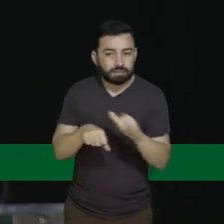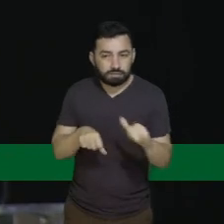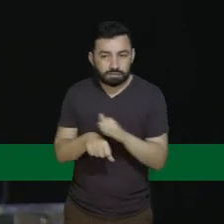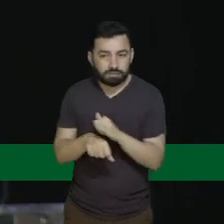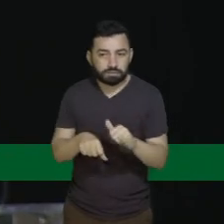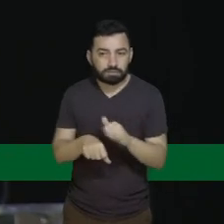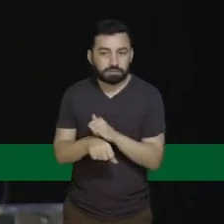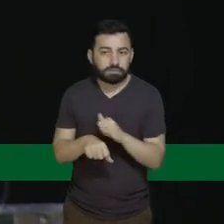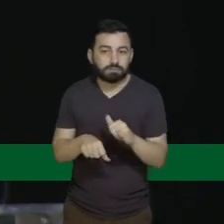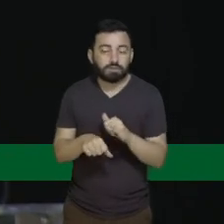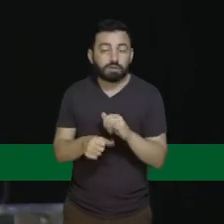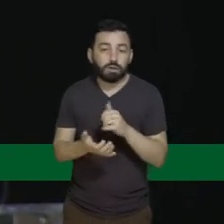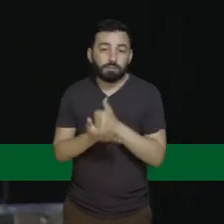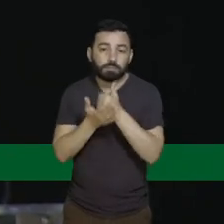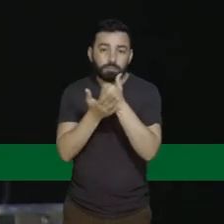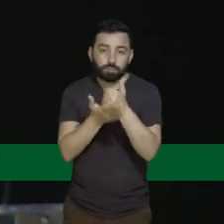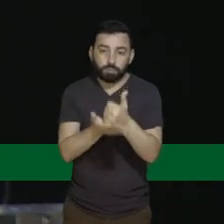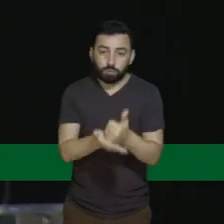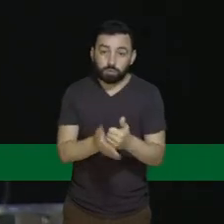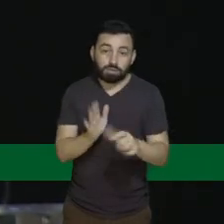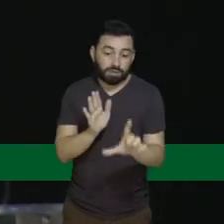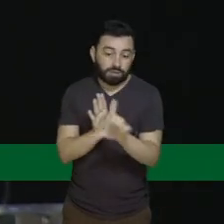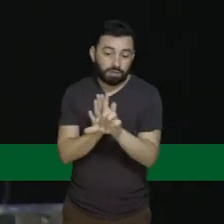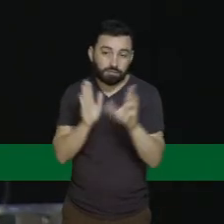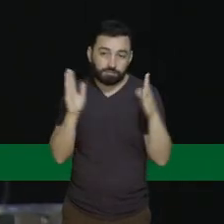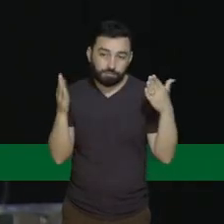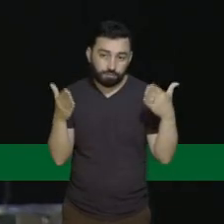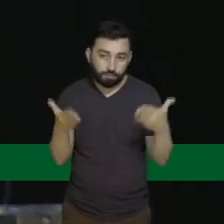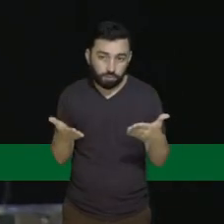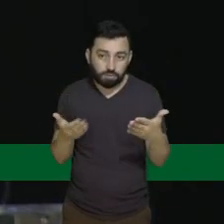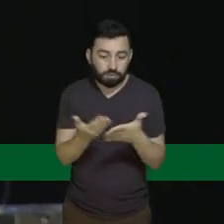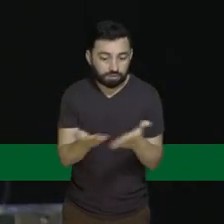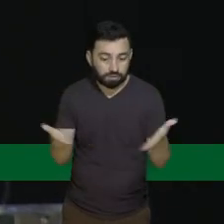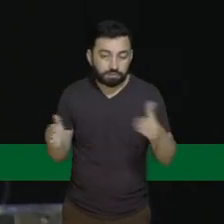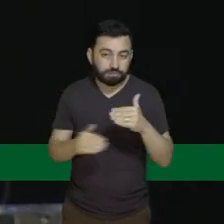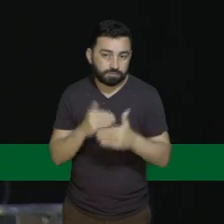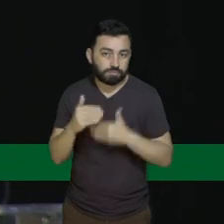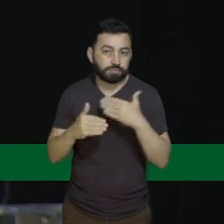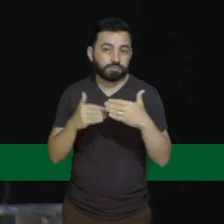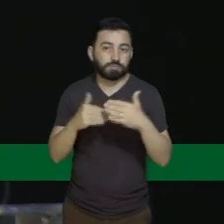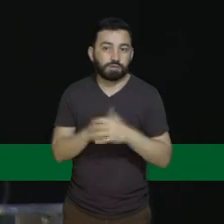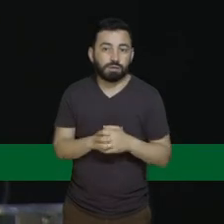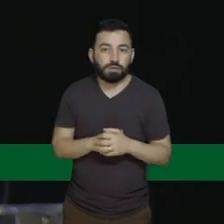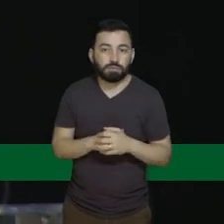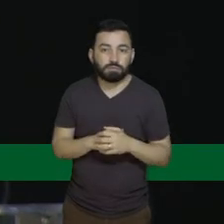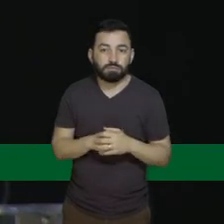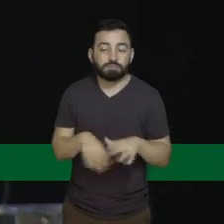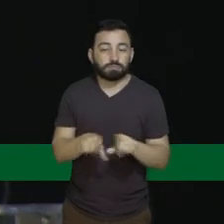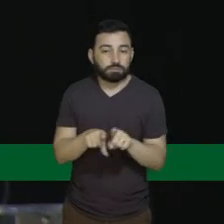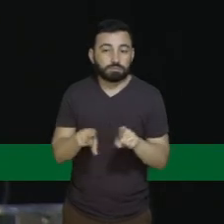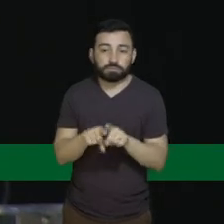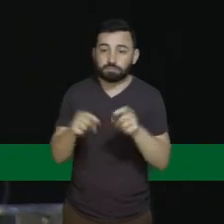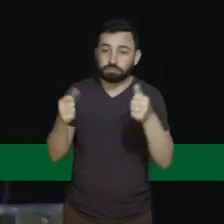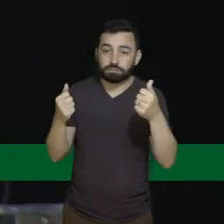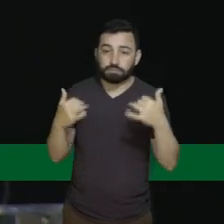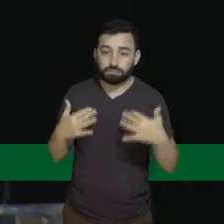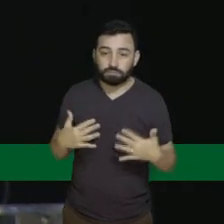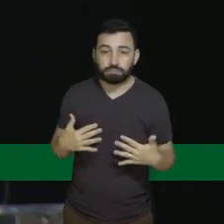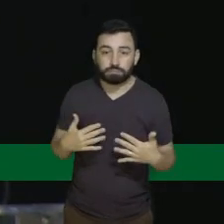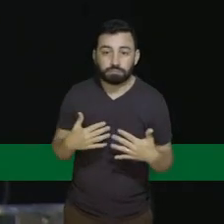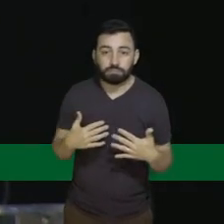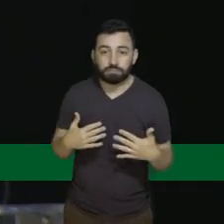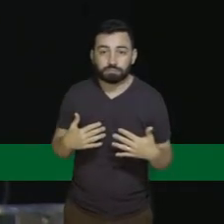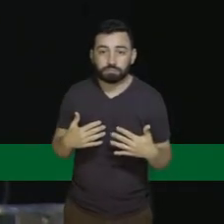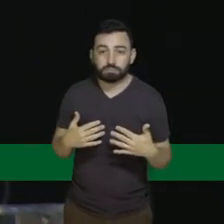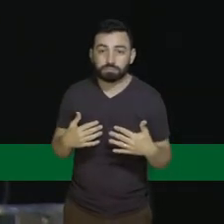de subsídios e leis específicas para esse desenvolvimento. Dizer aos senhores que é